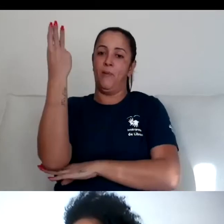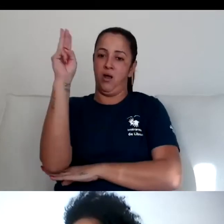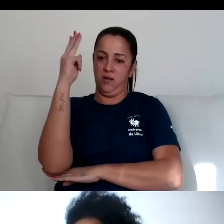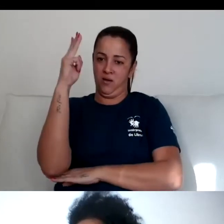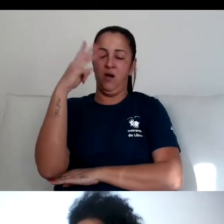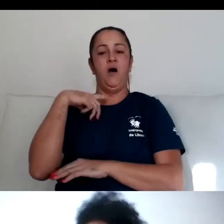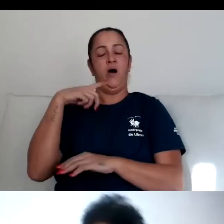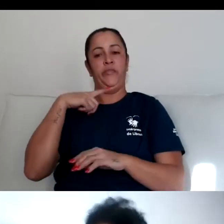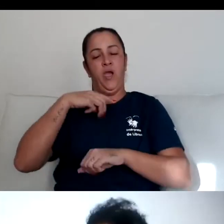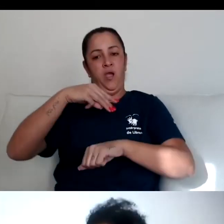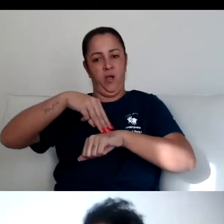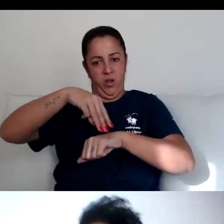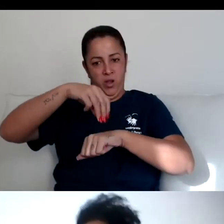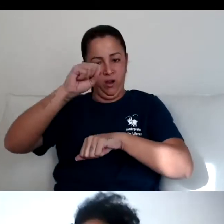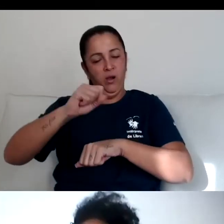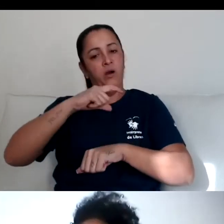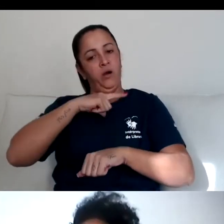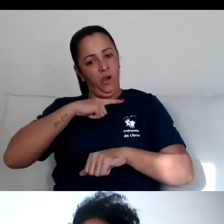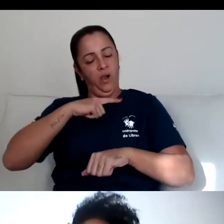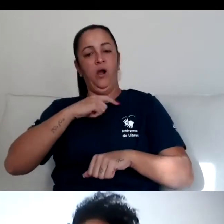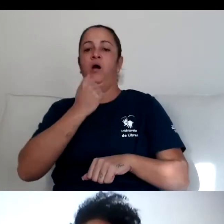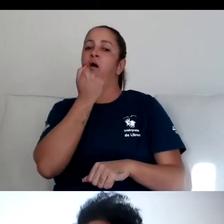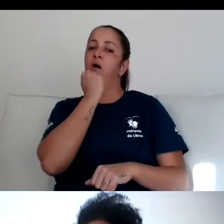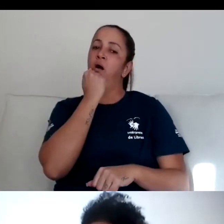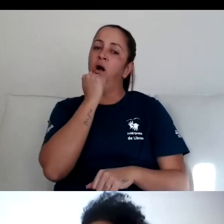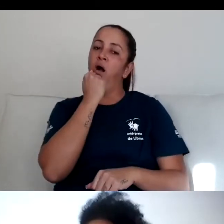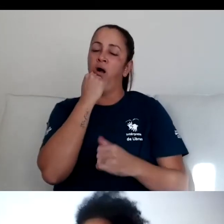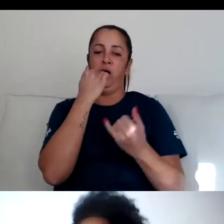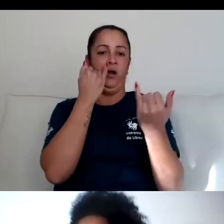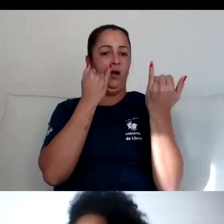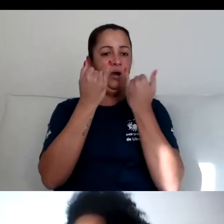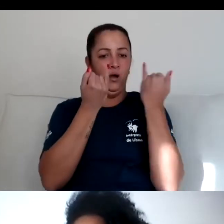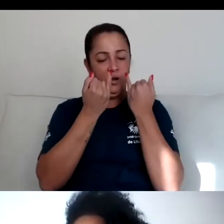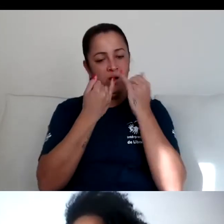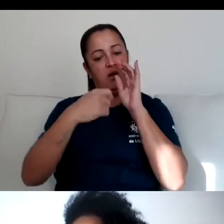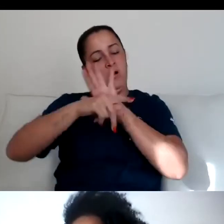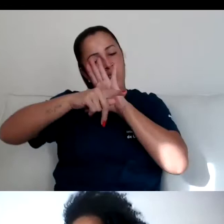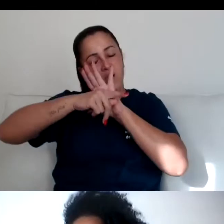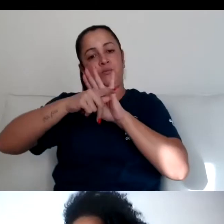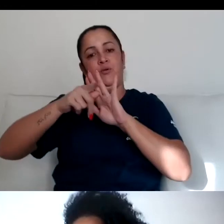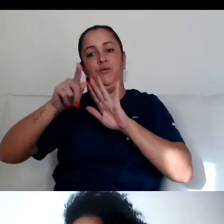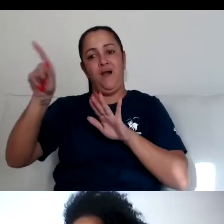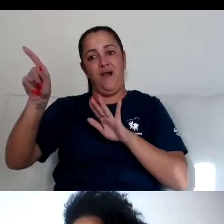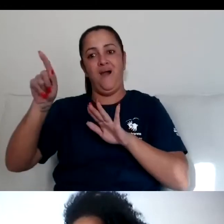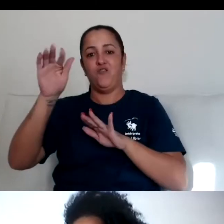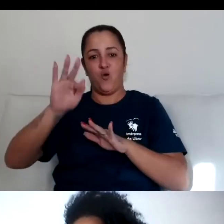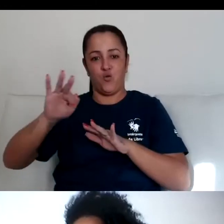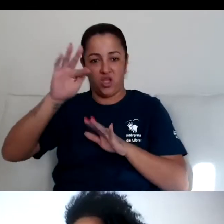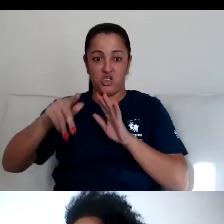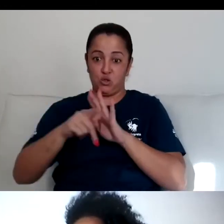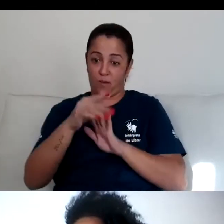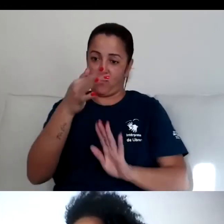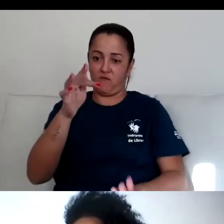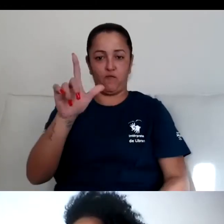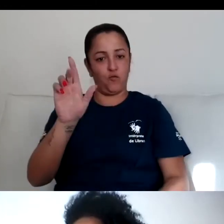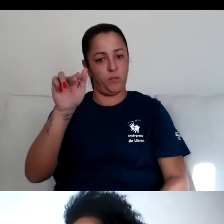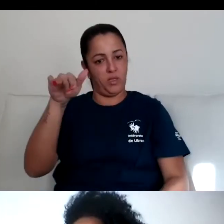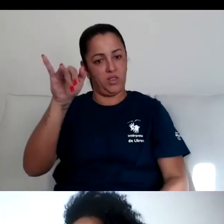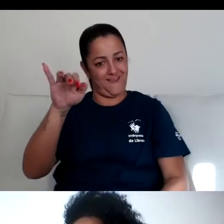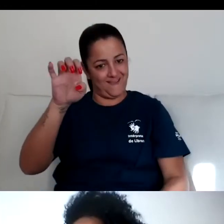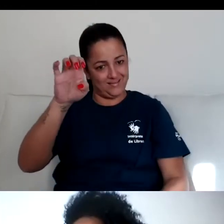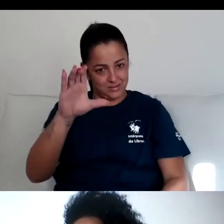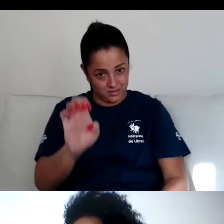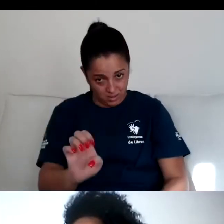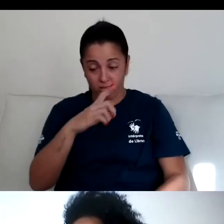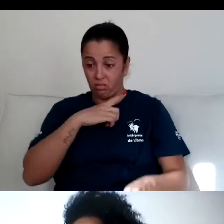mestrado em Ciência da Informação pela Universidade Federal Fluminense, especialização em História da África e